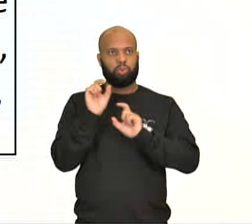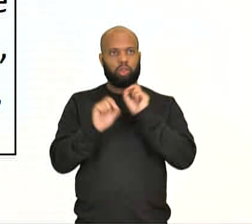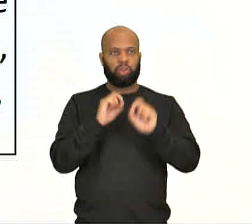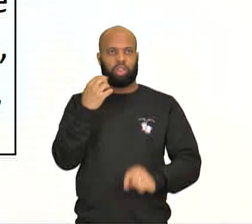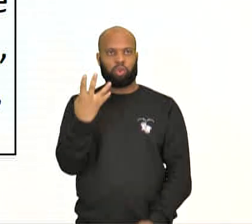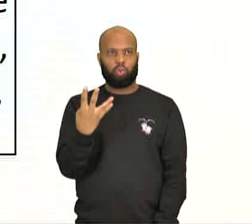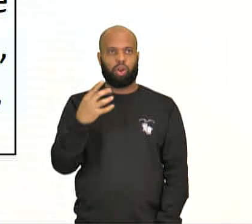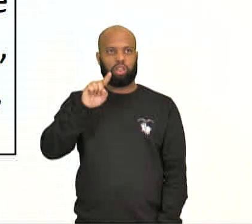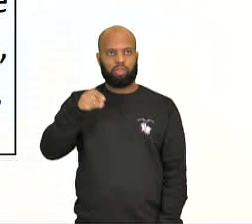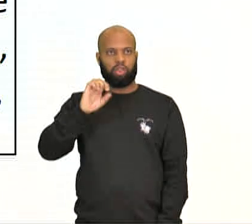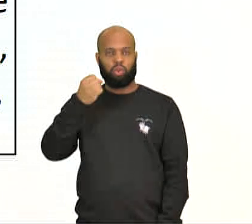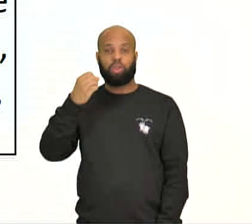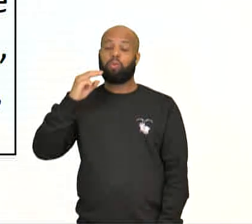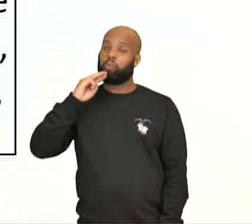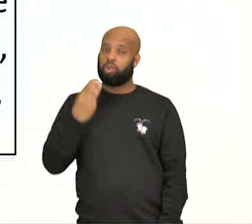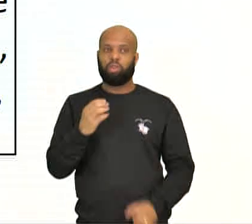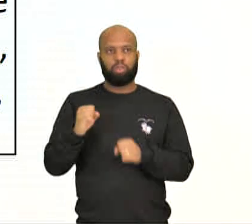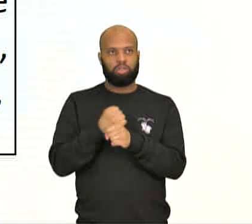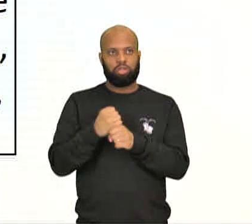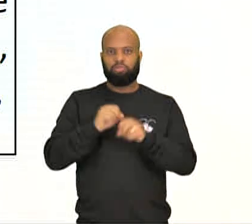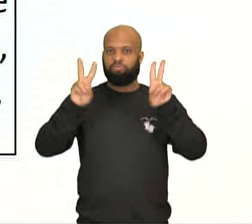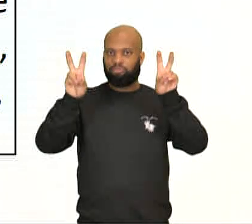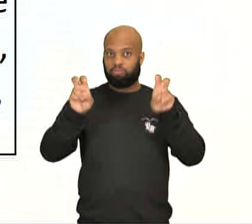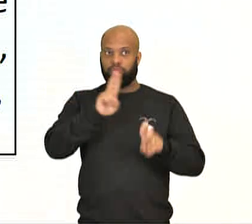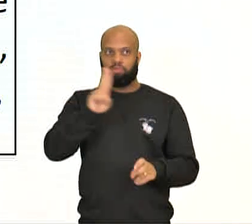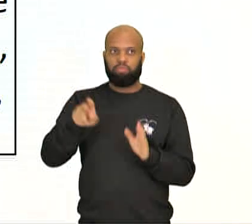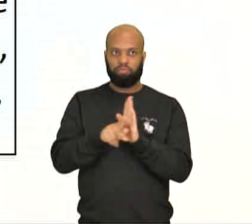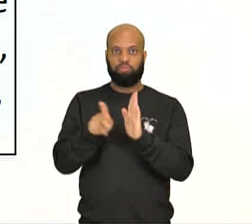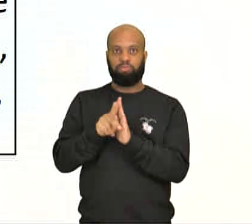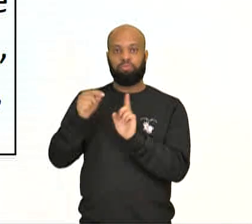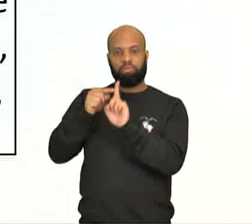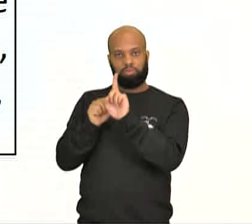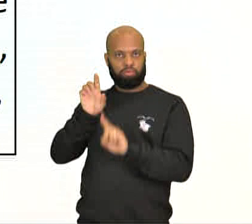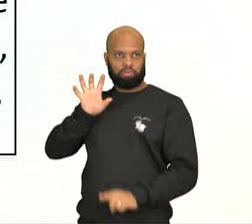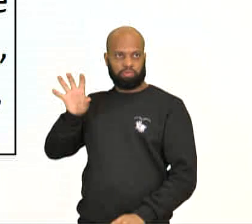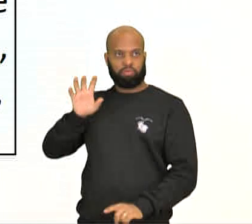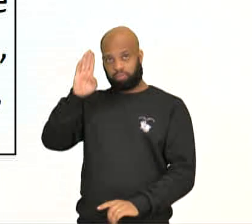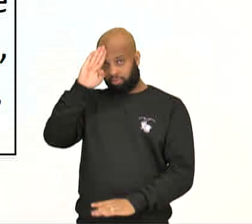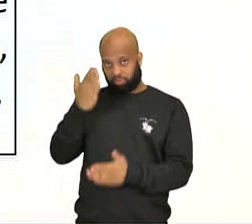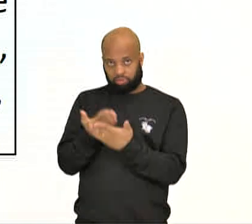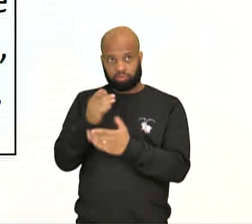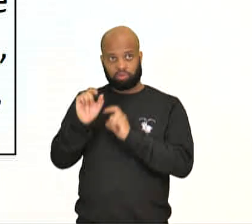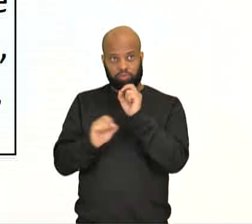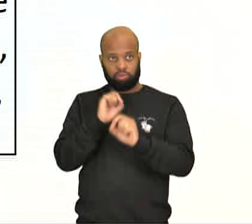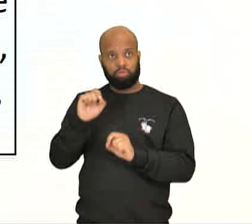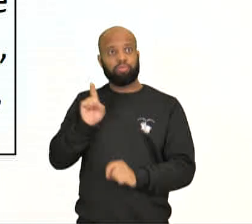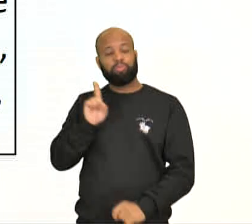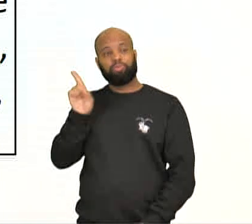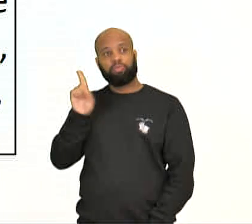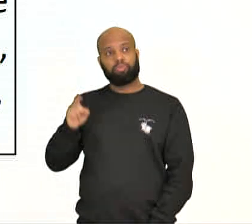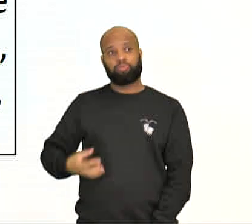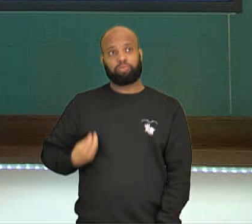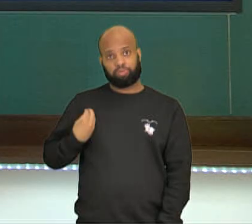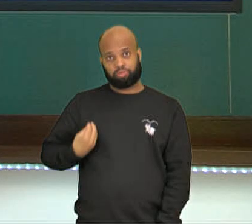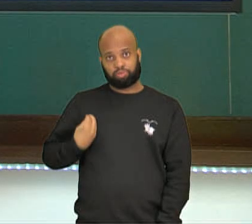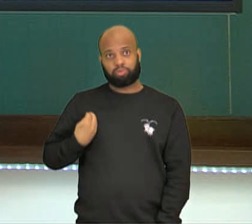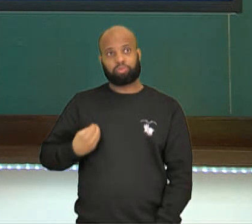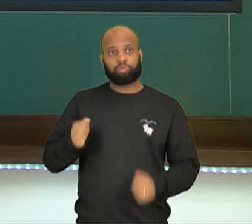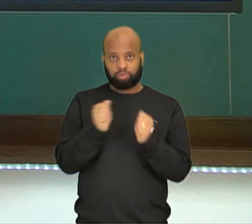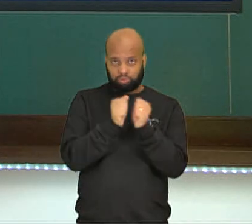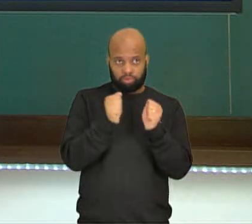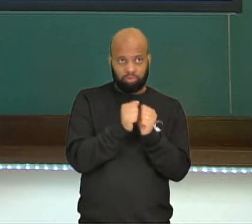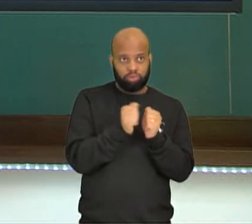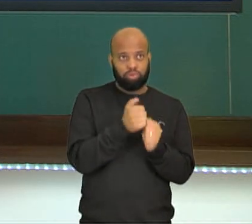entre 4,8 milhões de anos, as primeiras descobertas, e acredita-se que inclusive viveram simultâneo